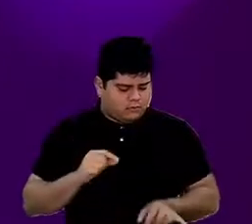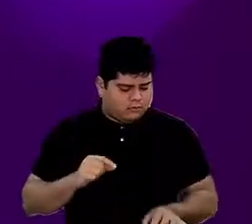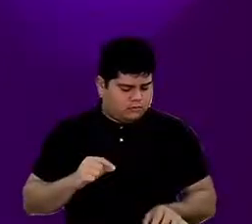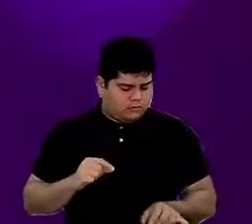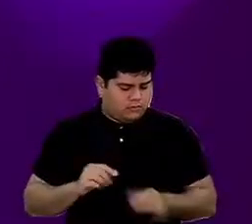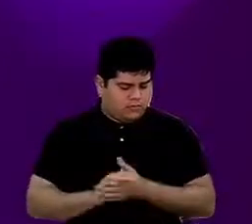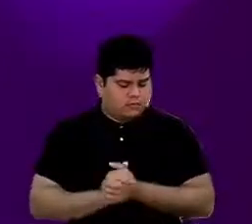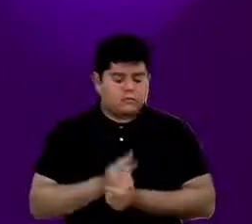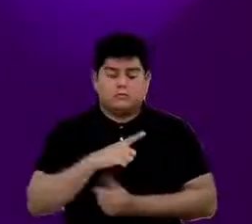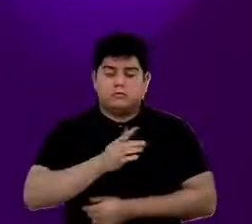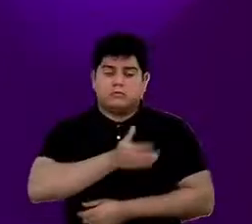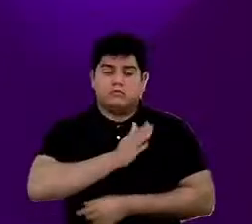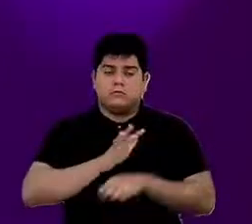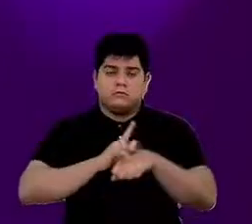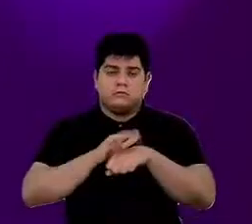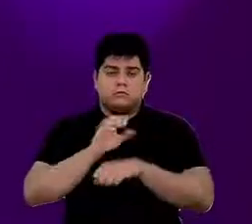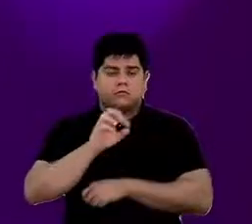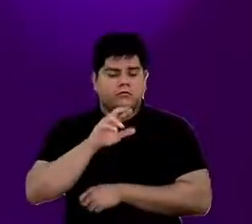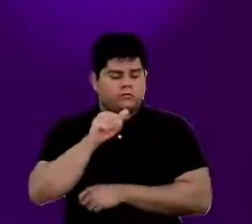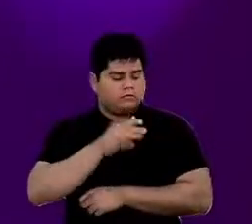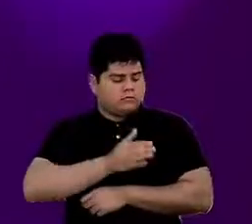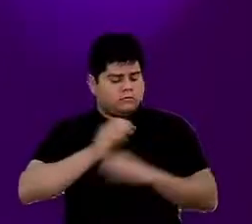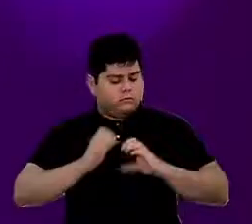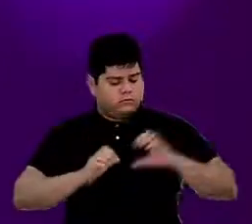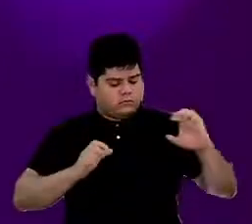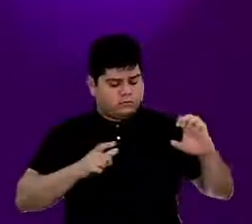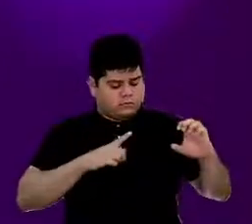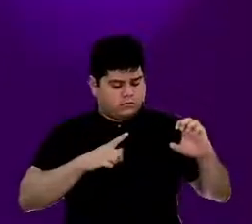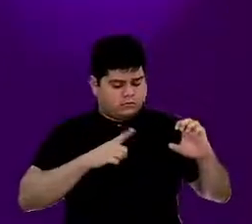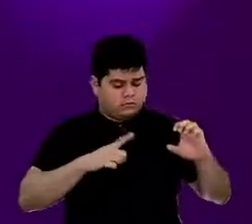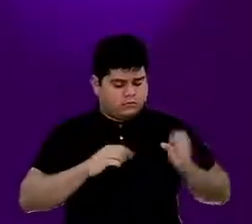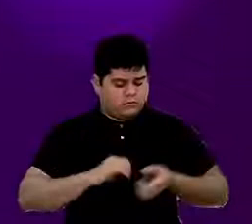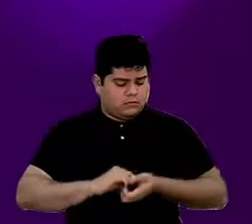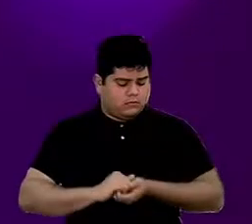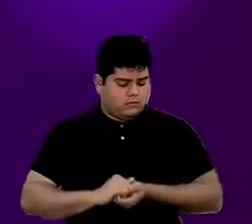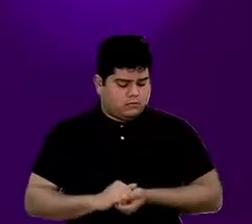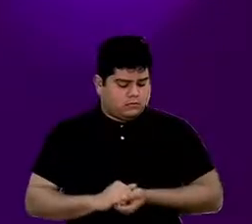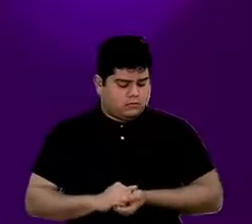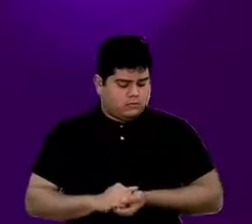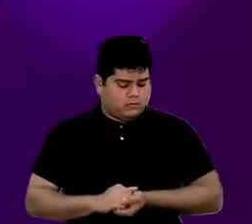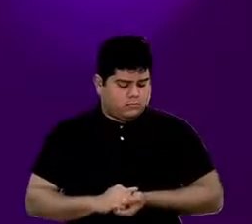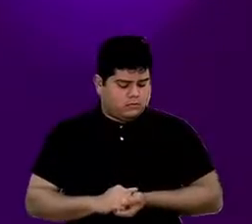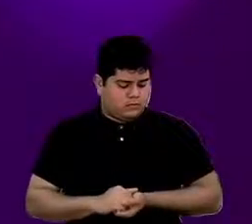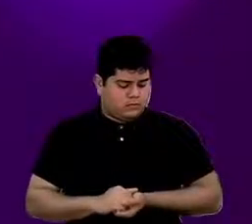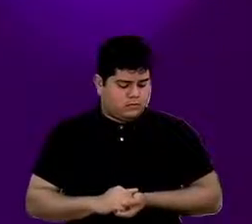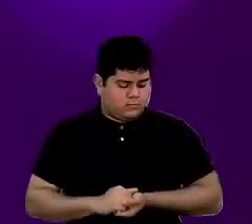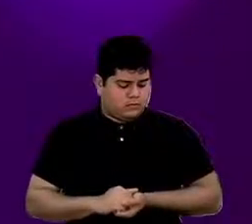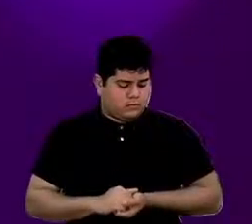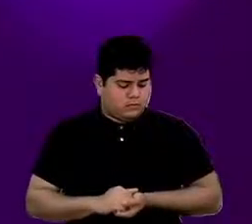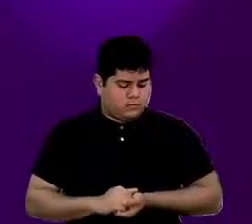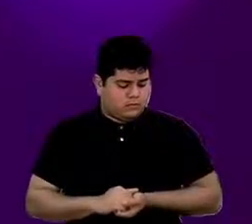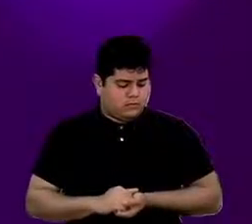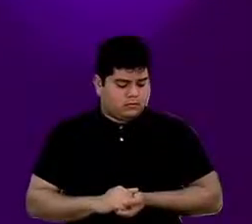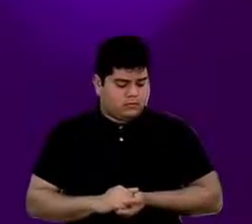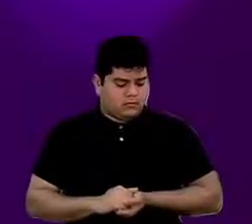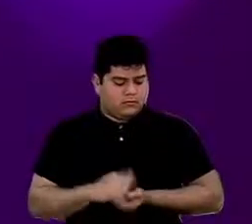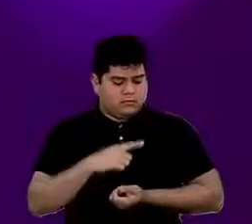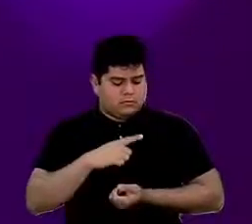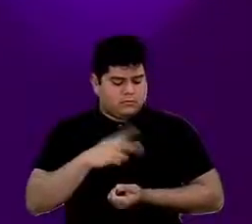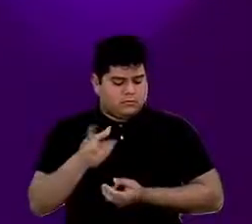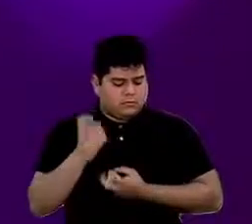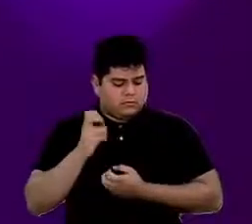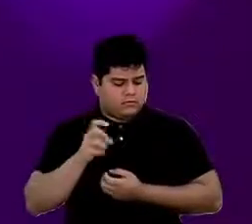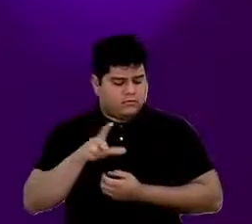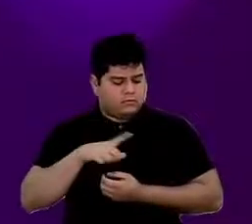a coronária esquerda com a circunflexa obstruída e a gente observa também a